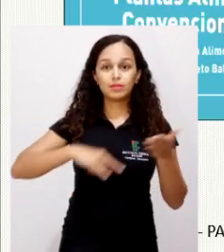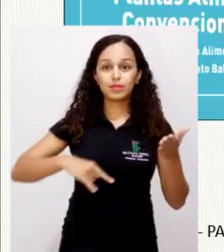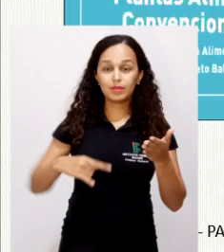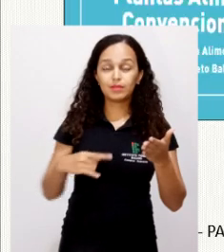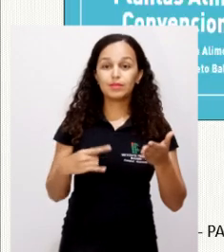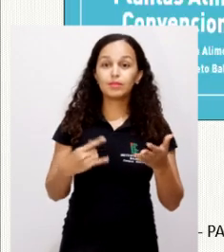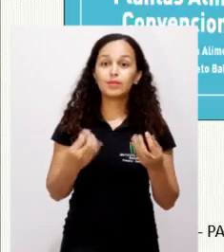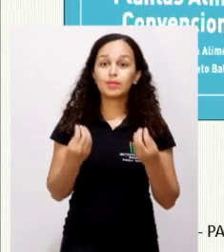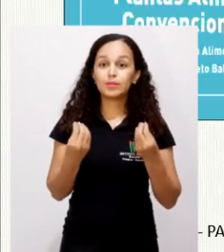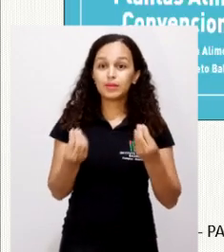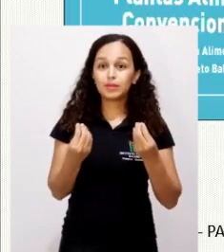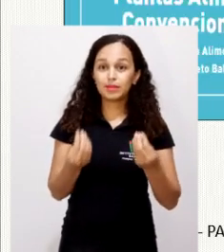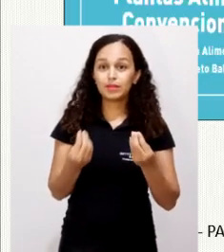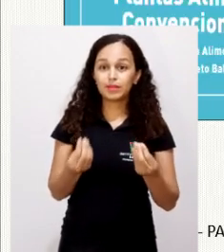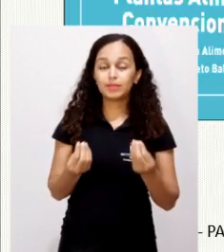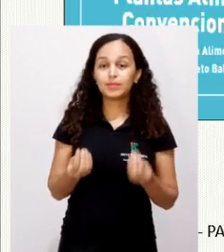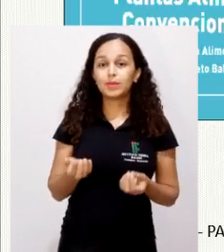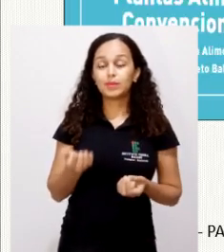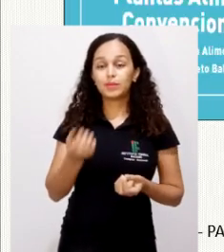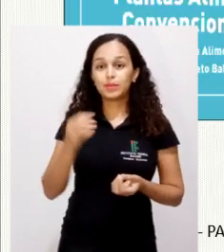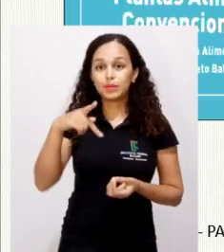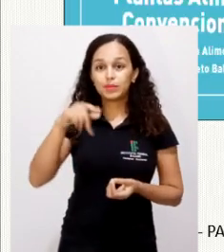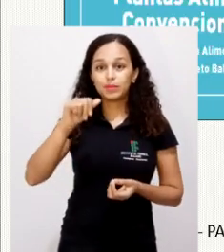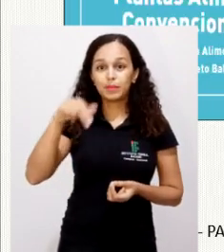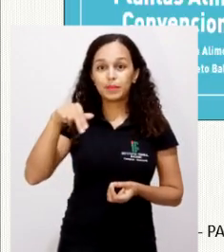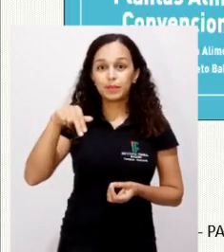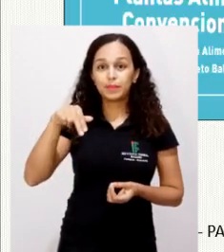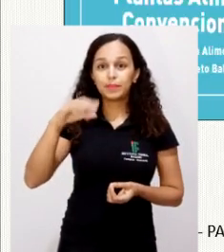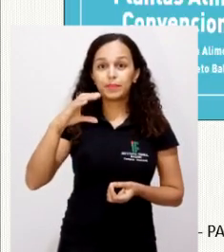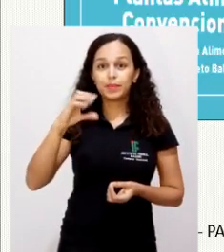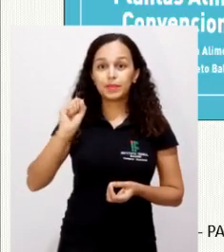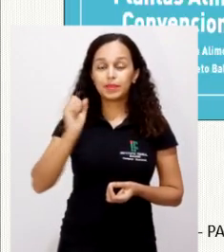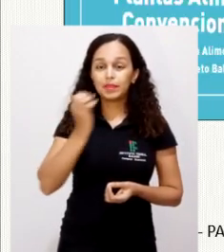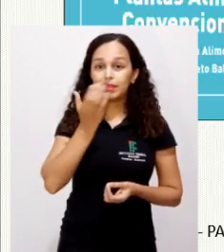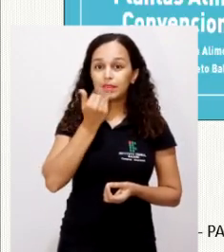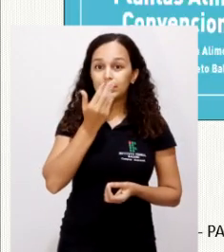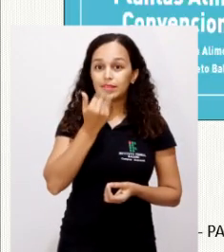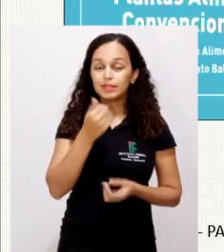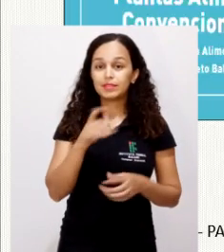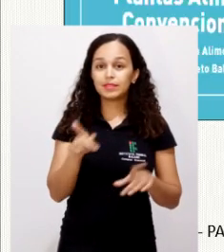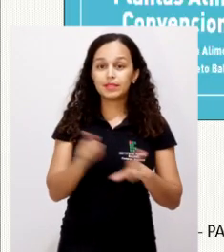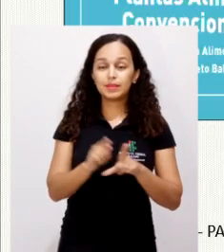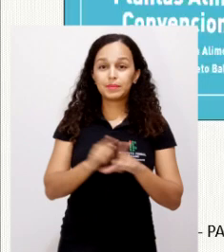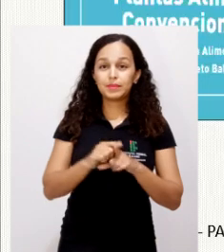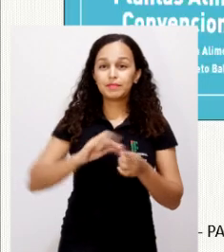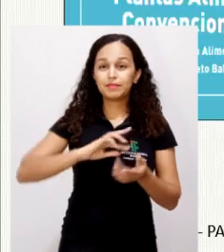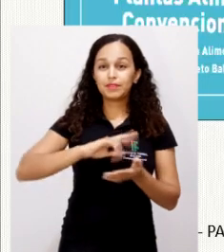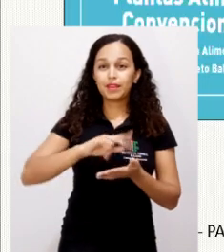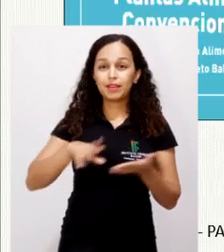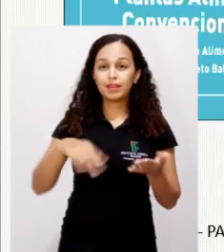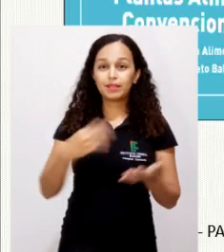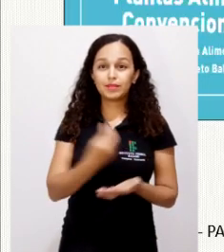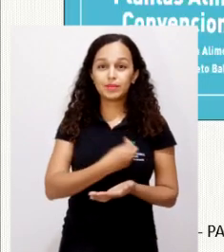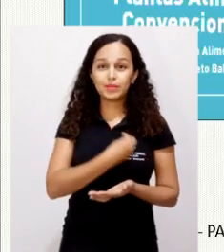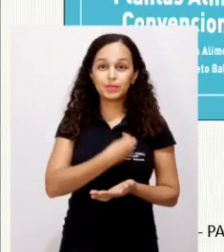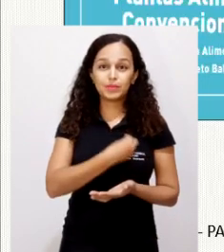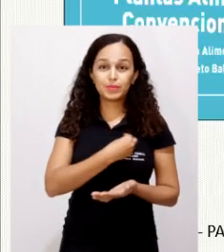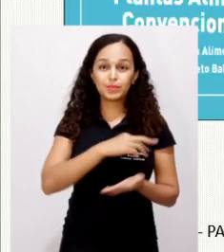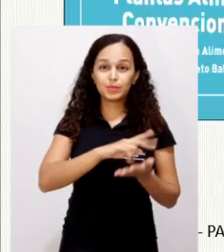a produção e consumo direto de punks e produtos da biodiversidade regional e também com o intuito,